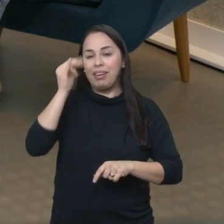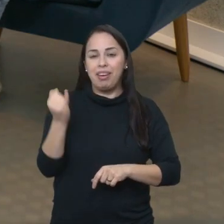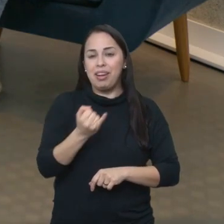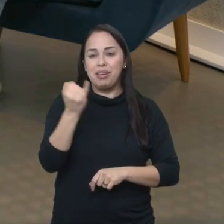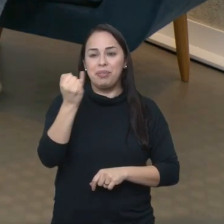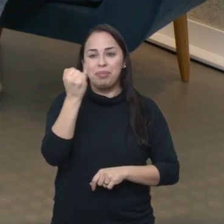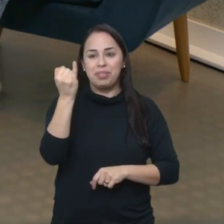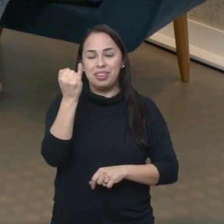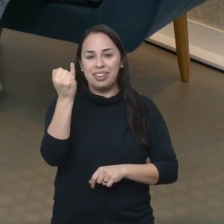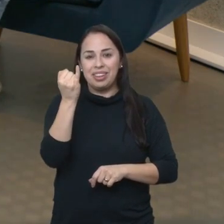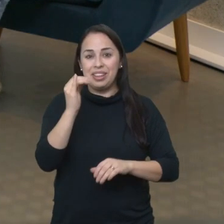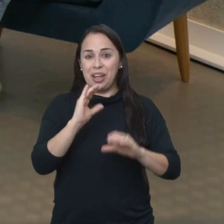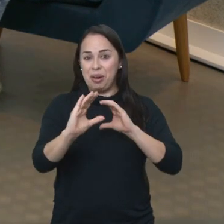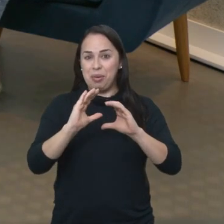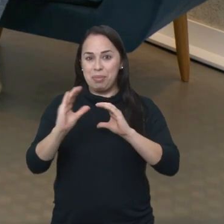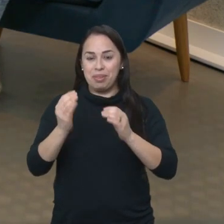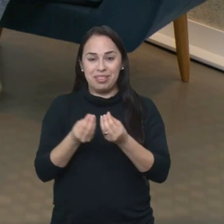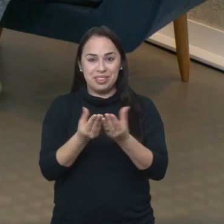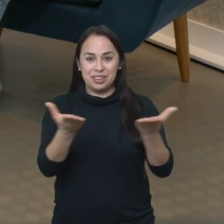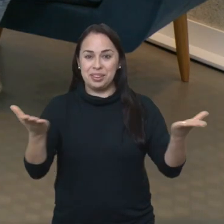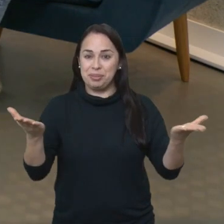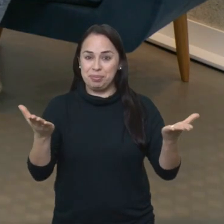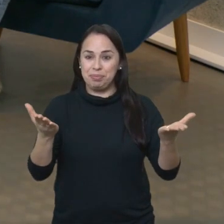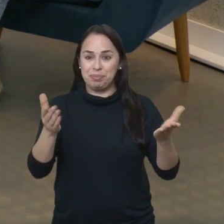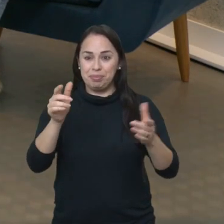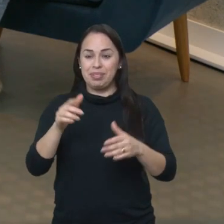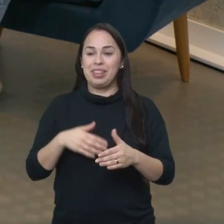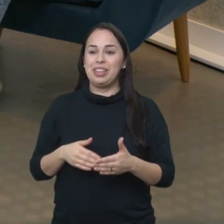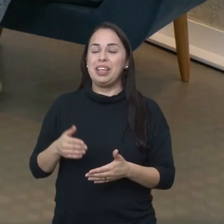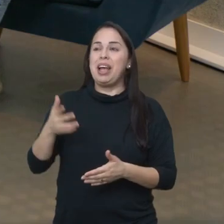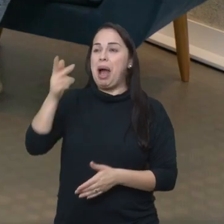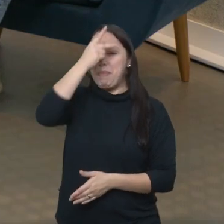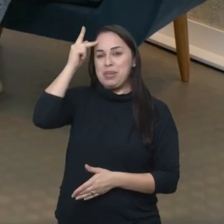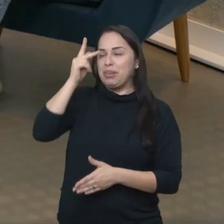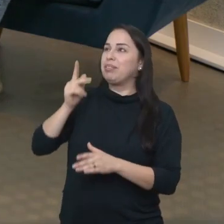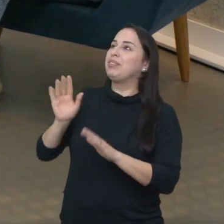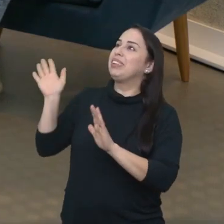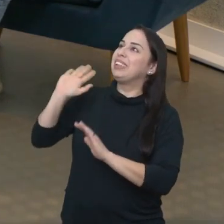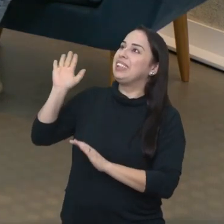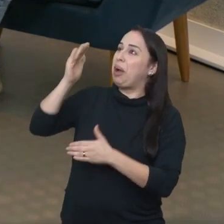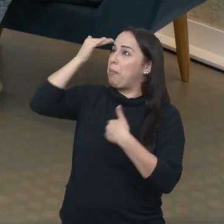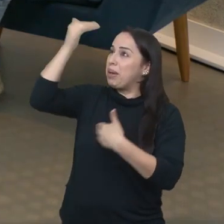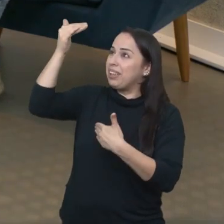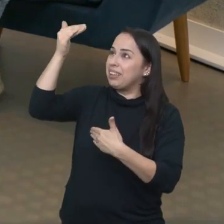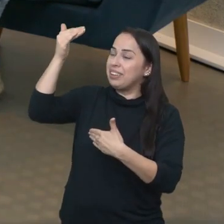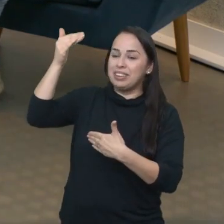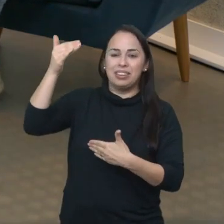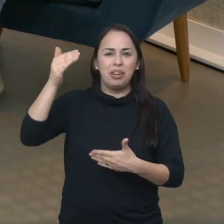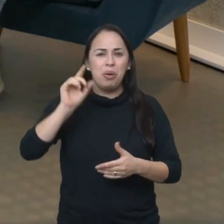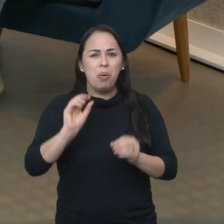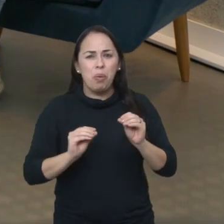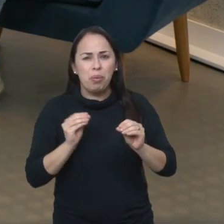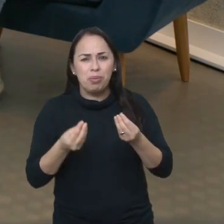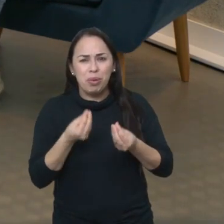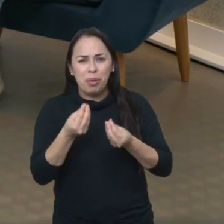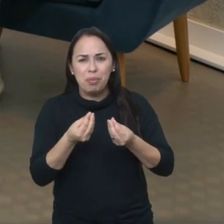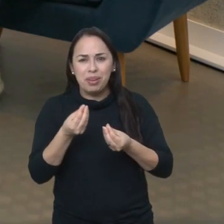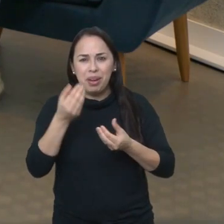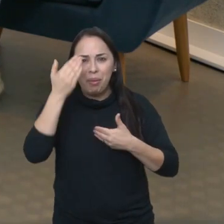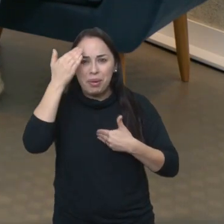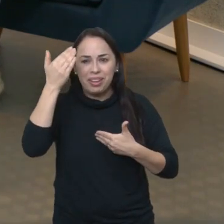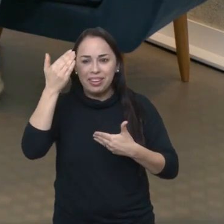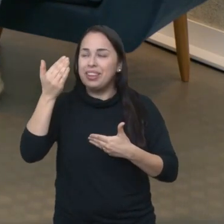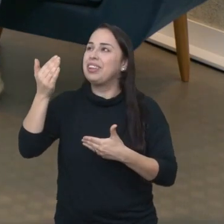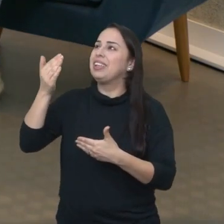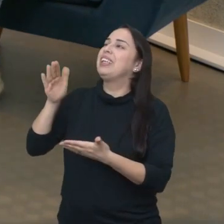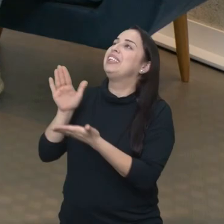importância da comunicação chegar a todas as pessoas. Então, quem está aqui no cantinho, muito obrigado. Como faz o obrigado, Aline? Em